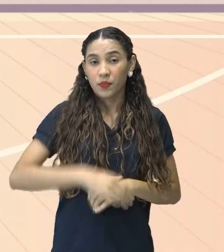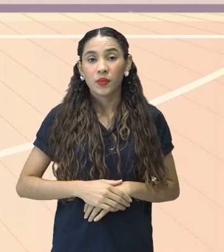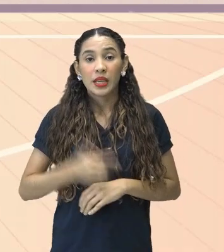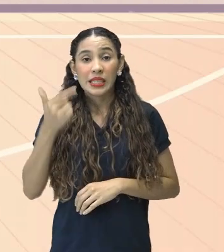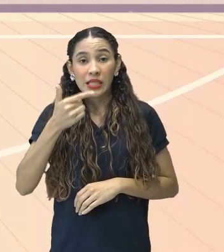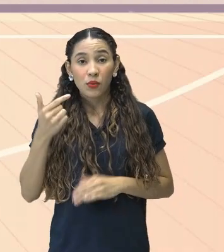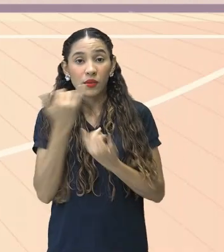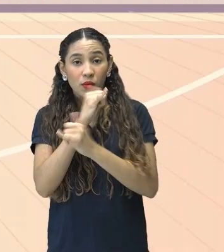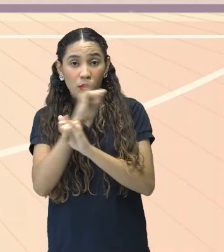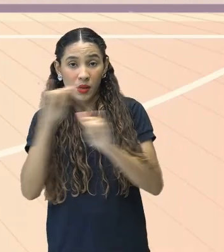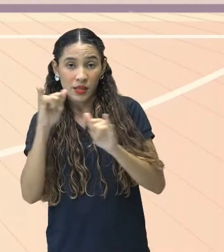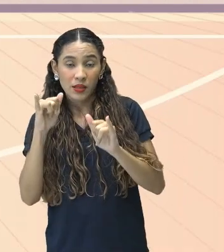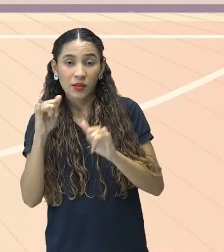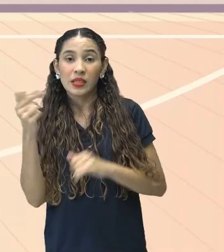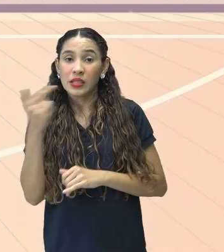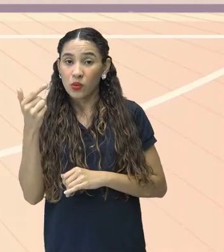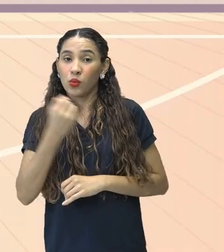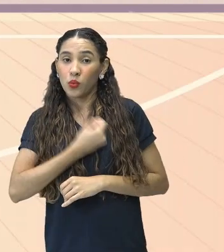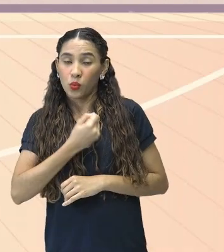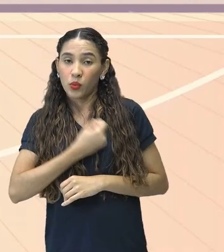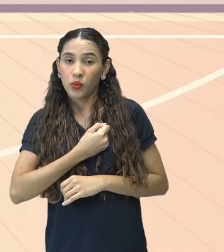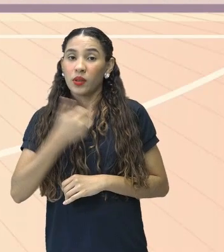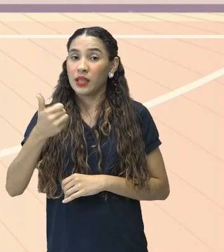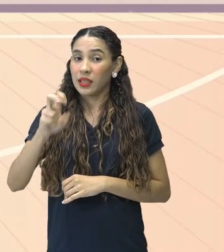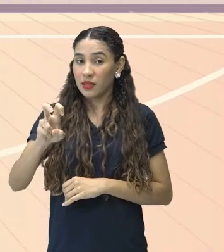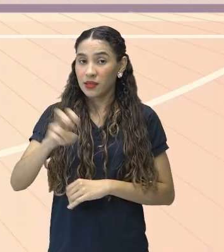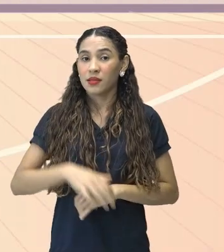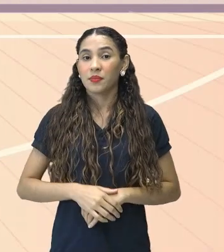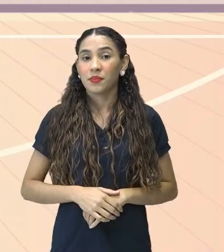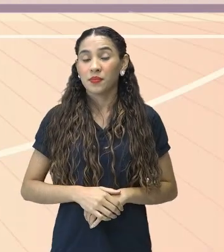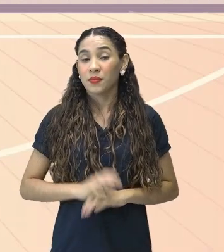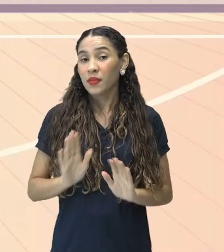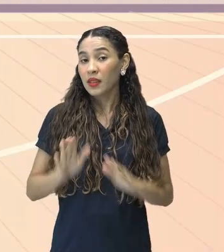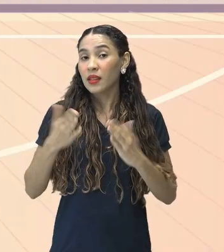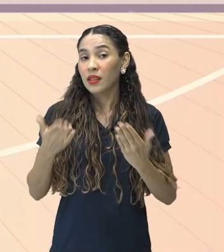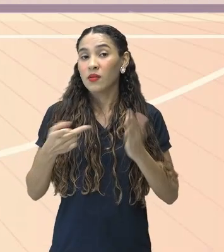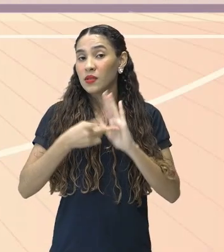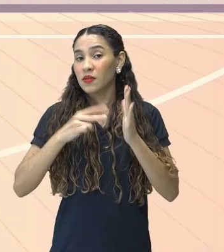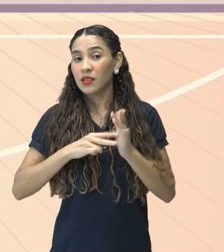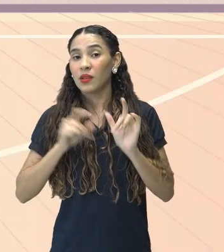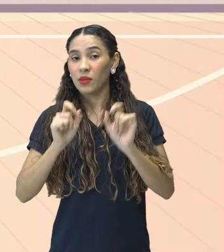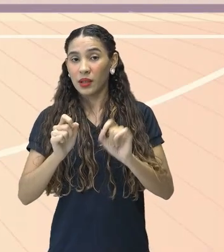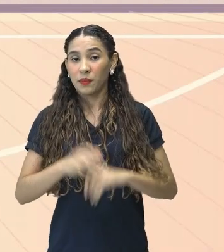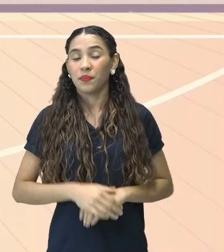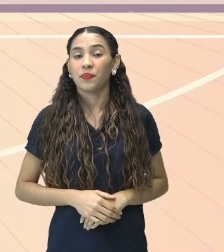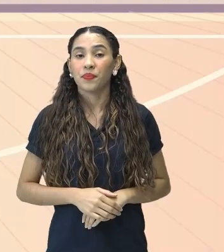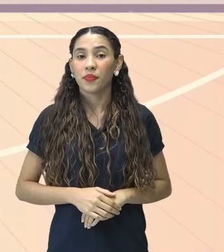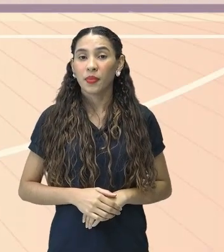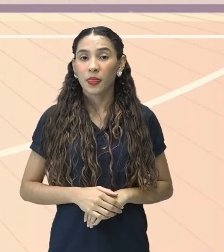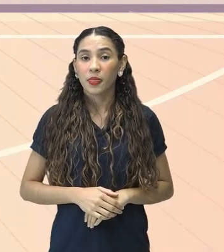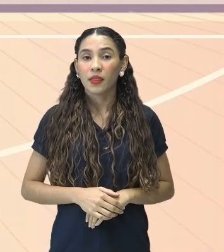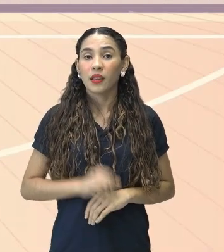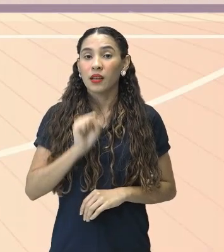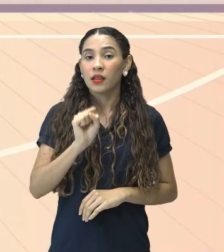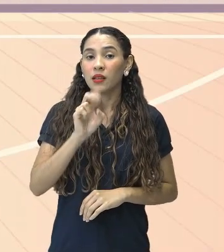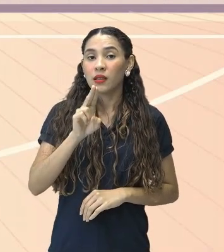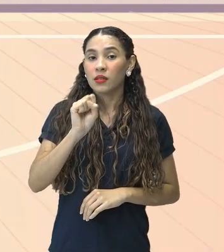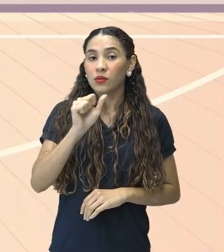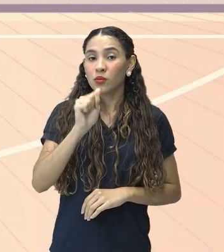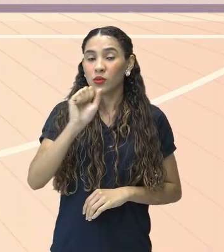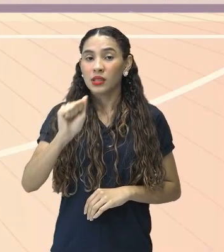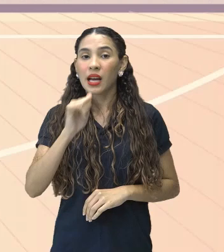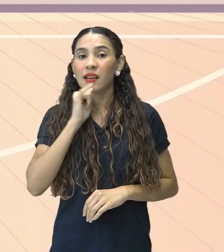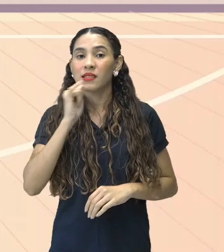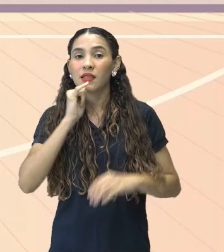Segunda informação, segundo número, 15. Então, significa que quando Susan